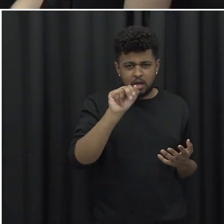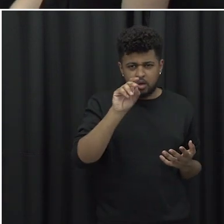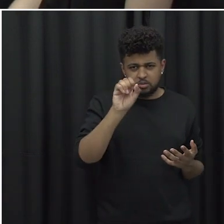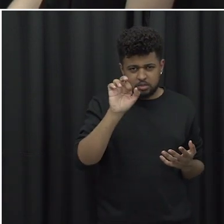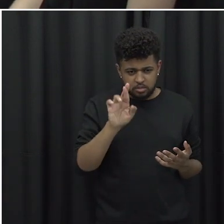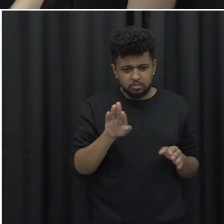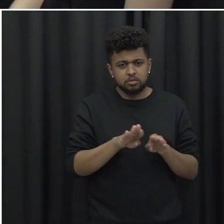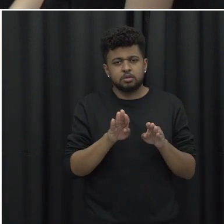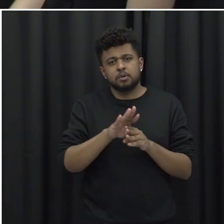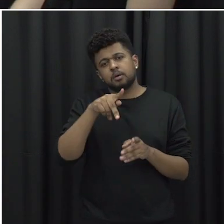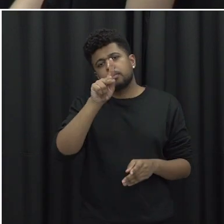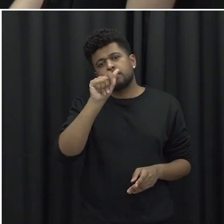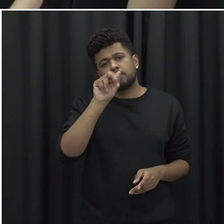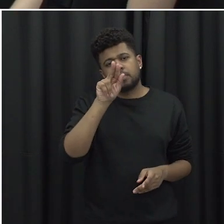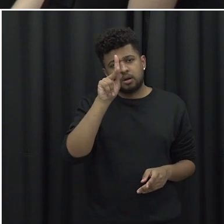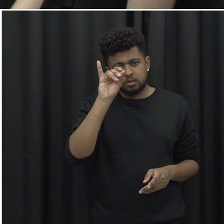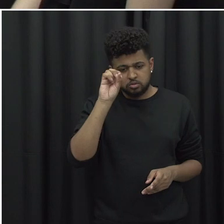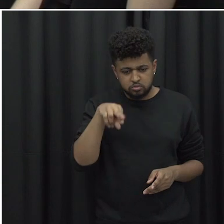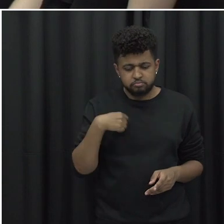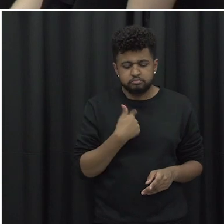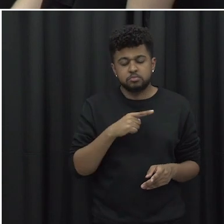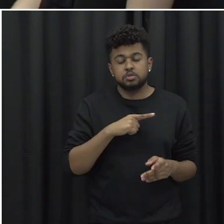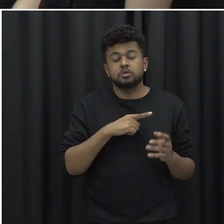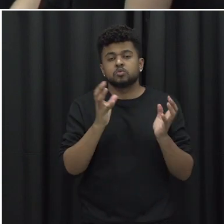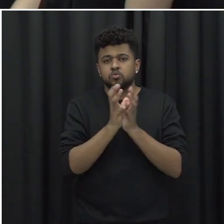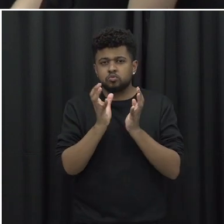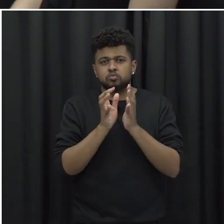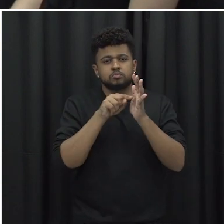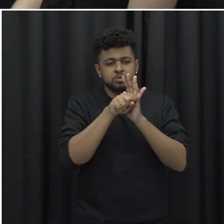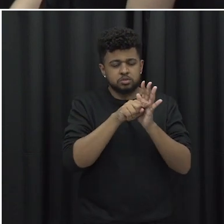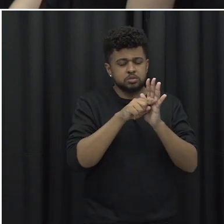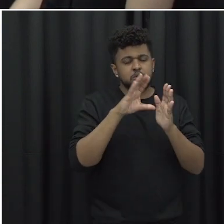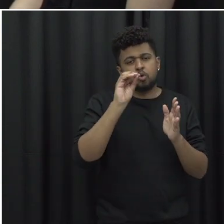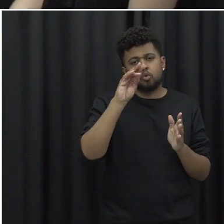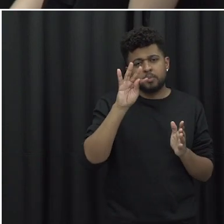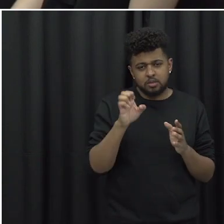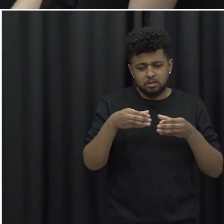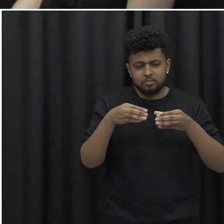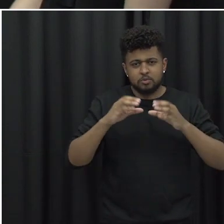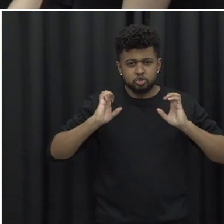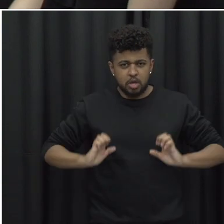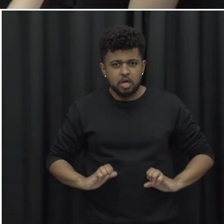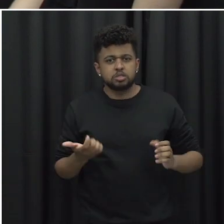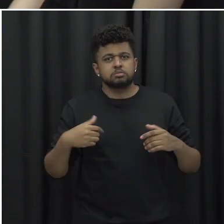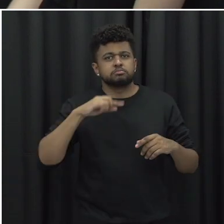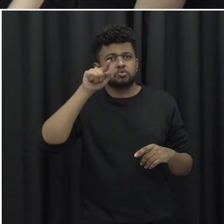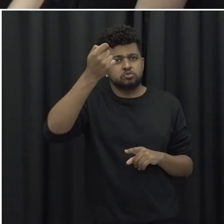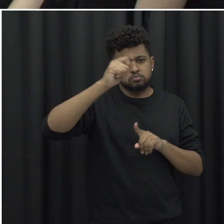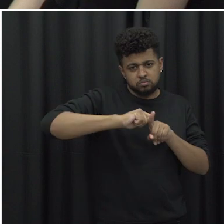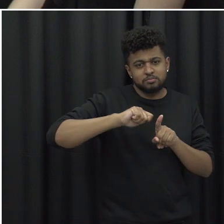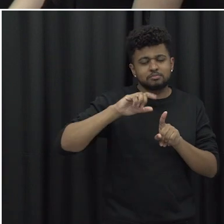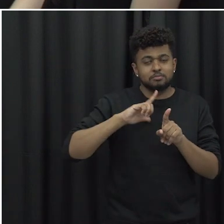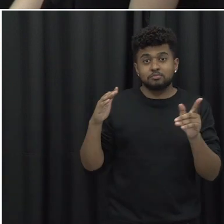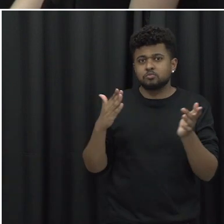aí que no próximo mês a gente já tem aprovação, e aí a gente já está dando entrada no processo da importação. Então a expectativa é que